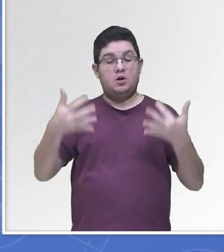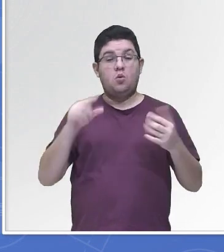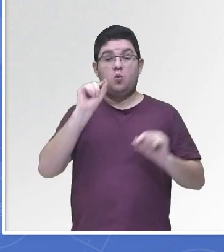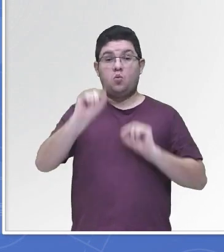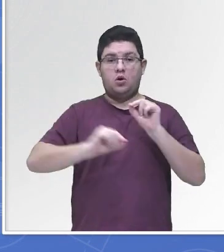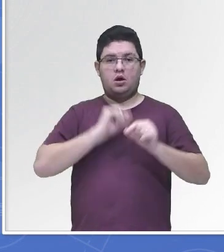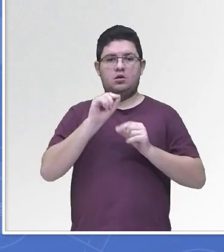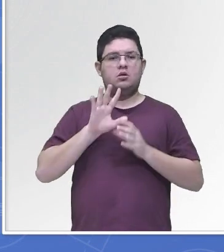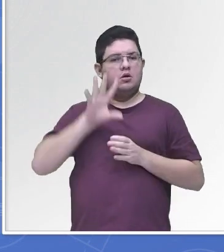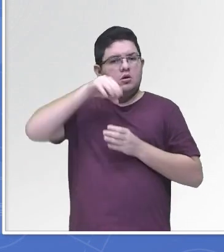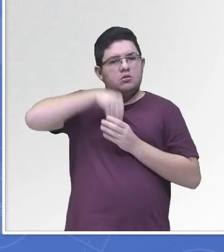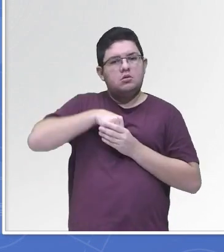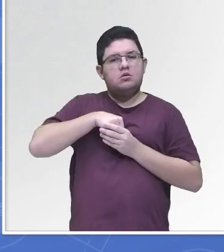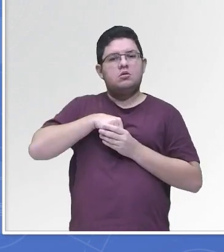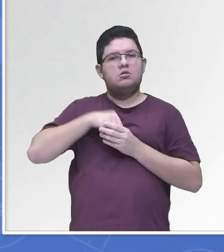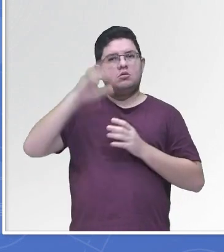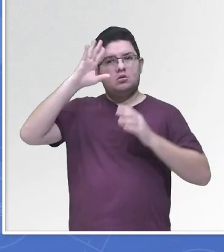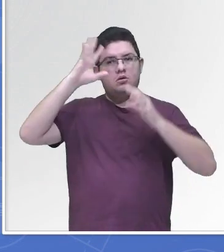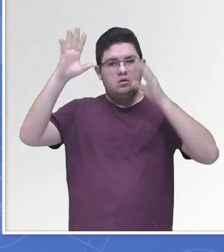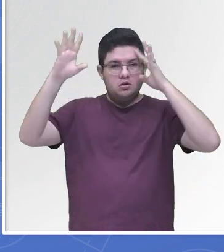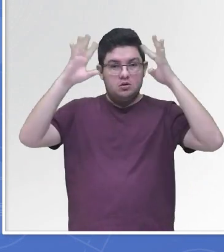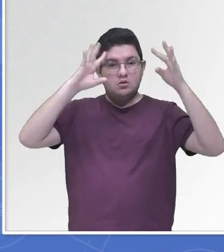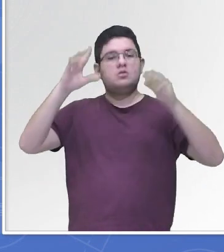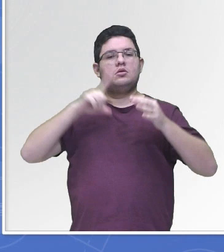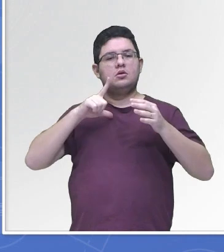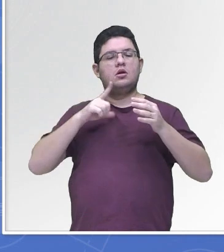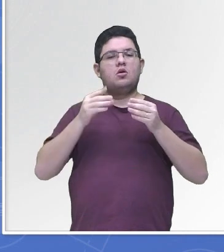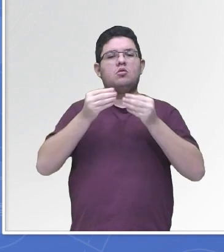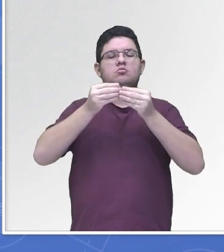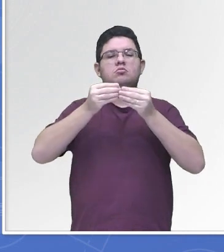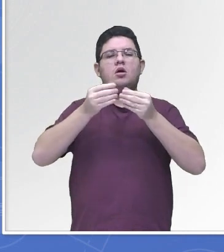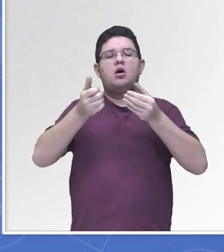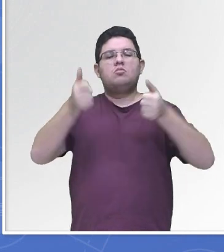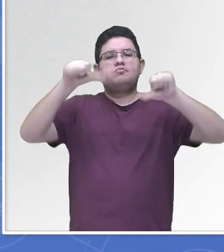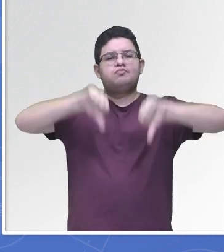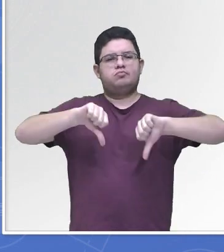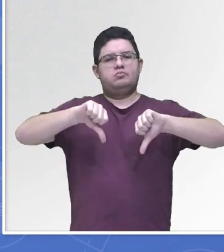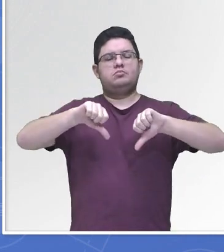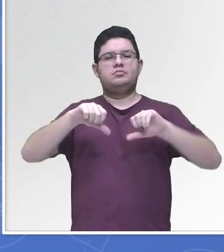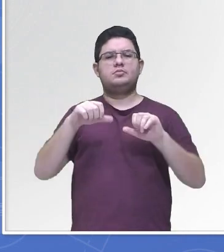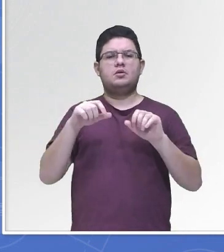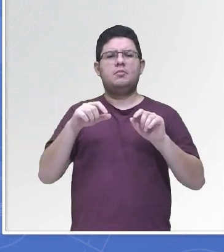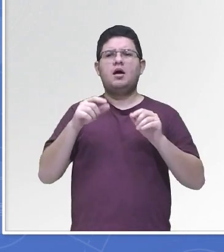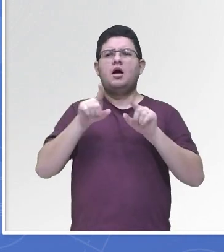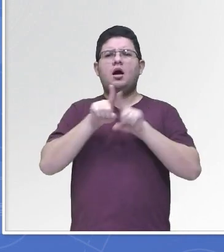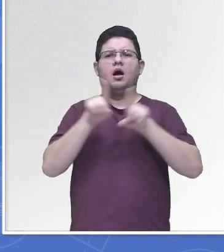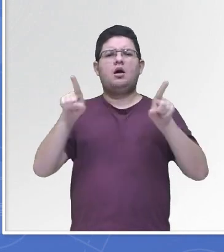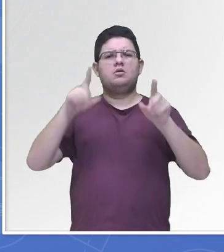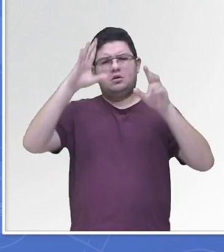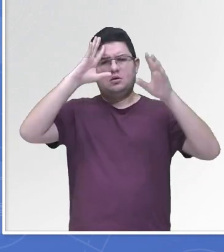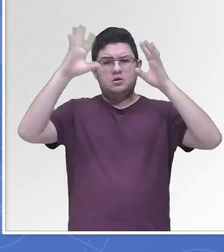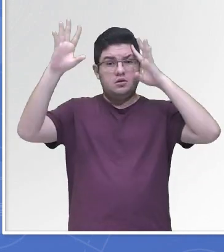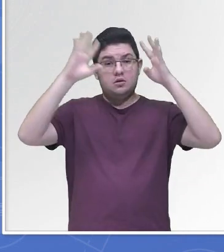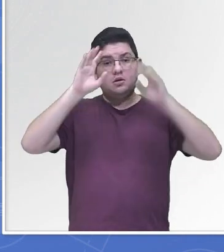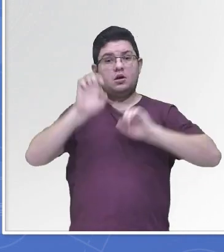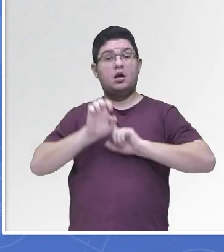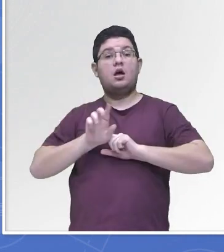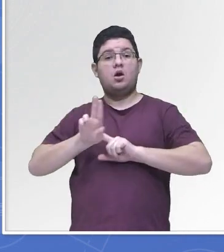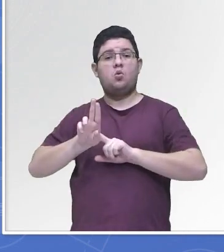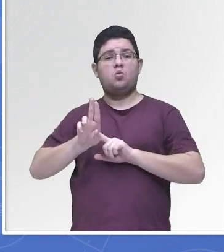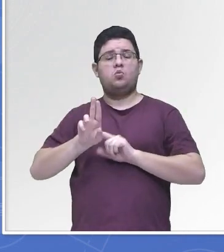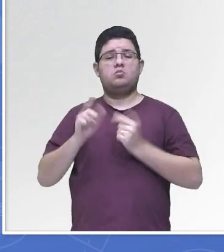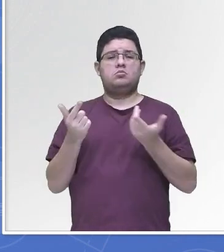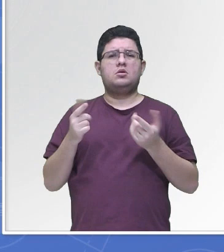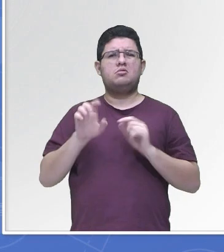do sujeito que pensa. Quem pensa? Eu penso. E aí o que acontece? Dentro desse meu pensar, eu começo